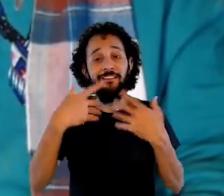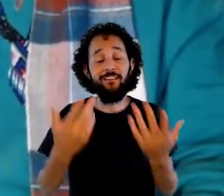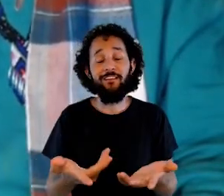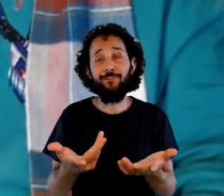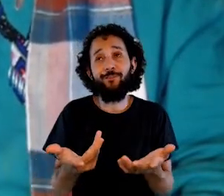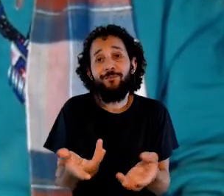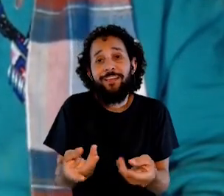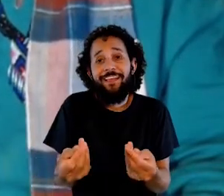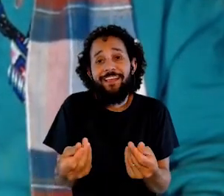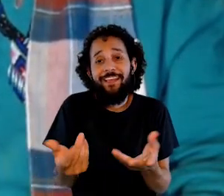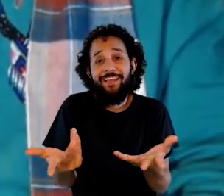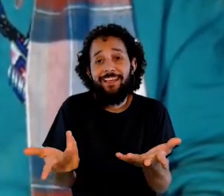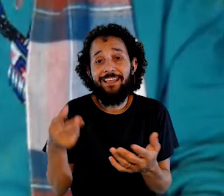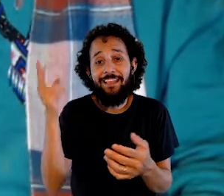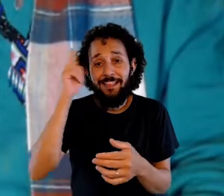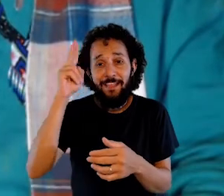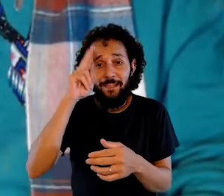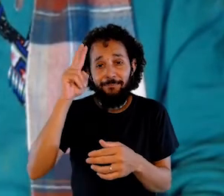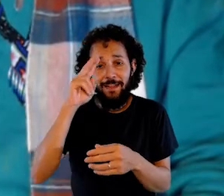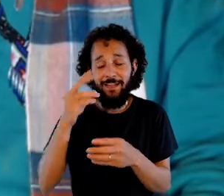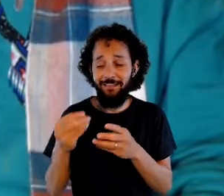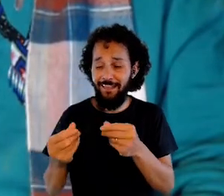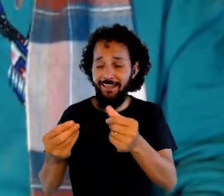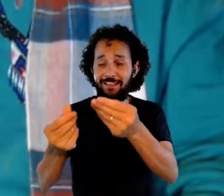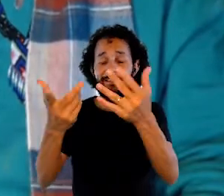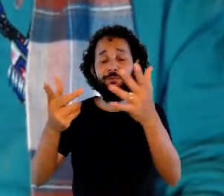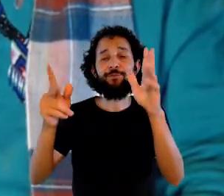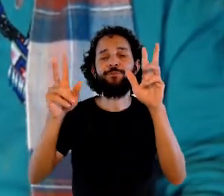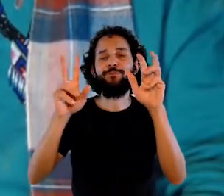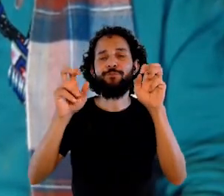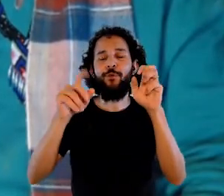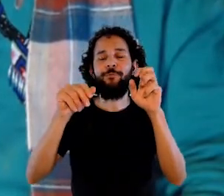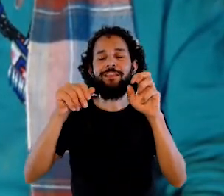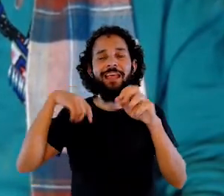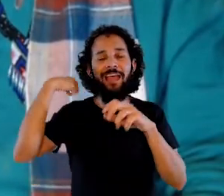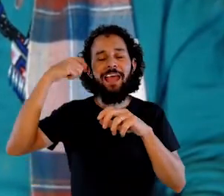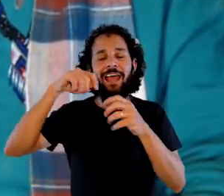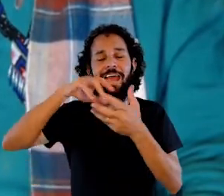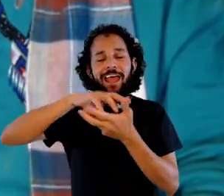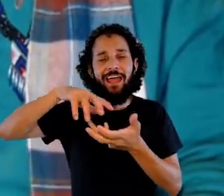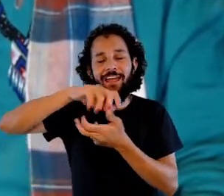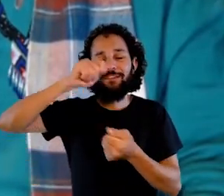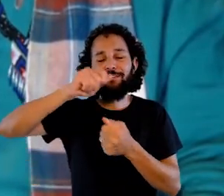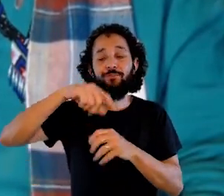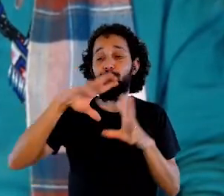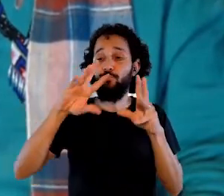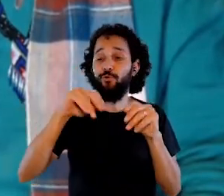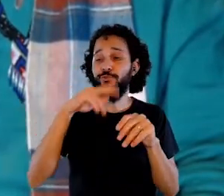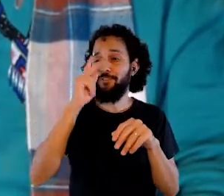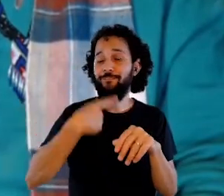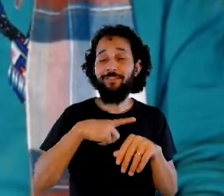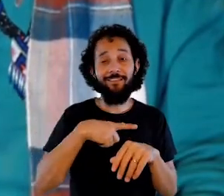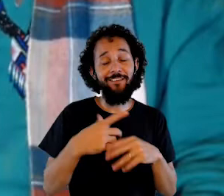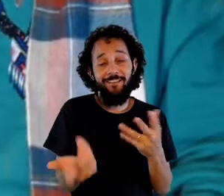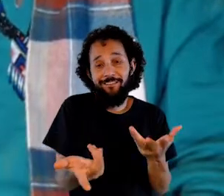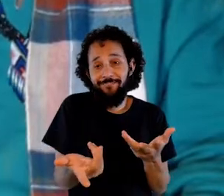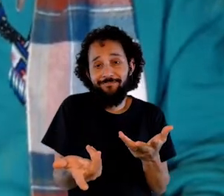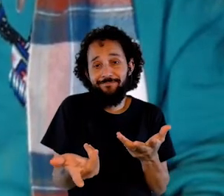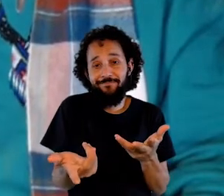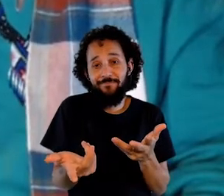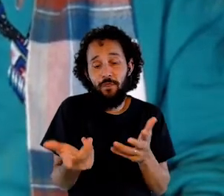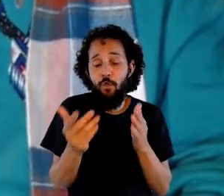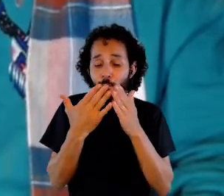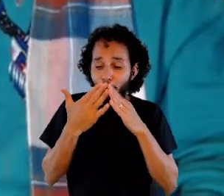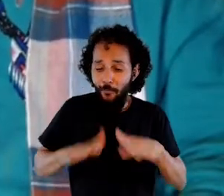dessa essência artística que todos nós temos, e que, né, honrar essas nossas histórias pode